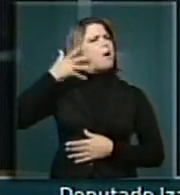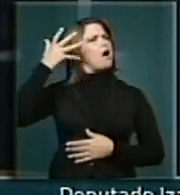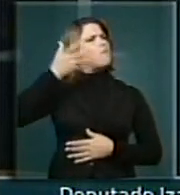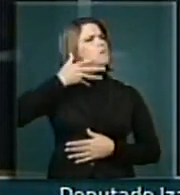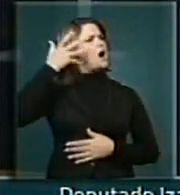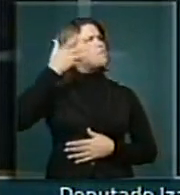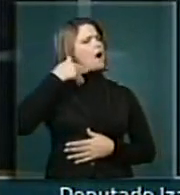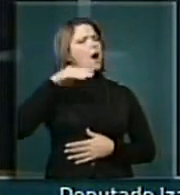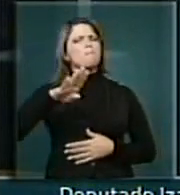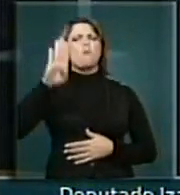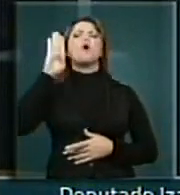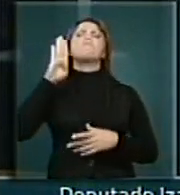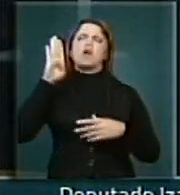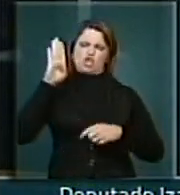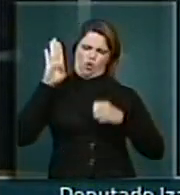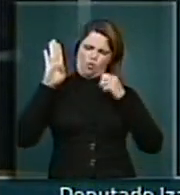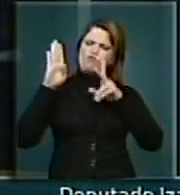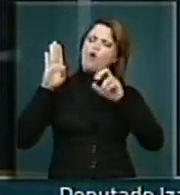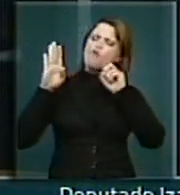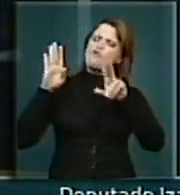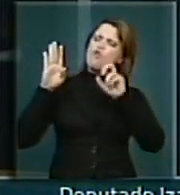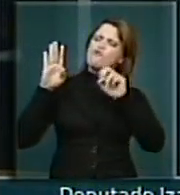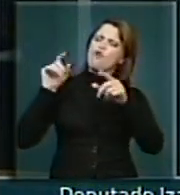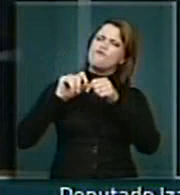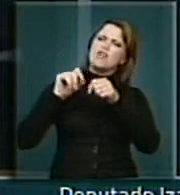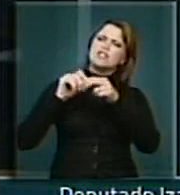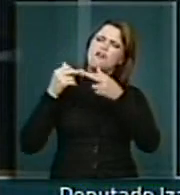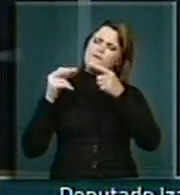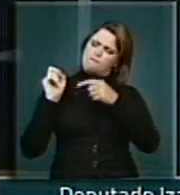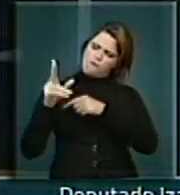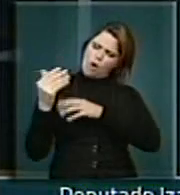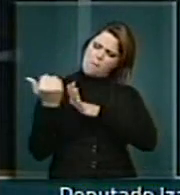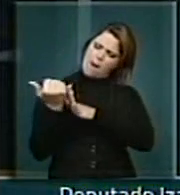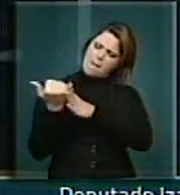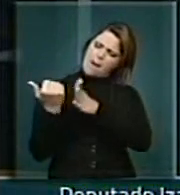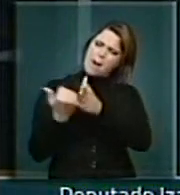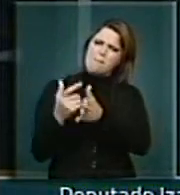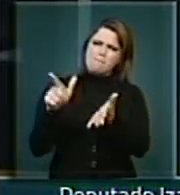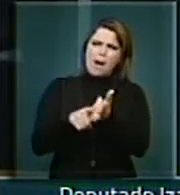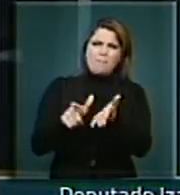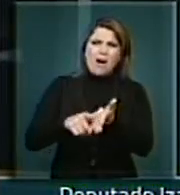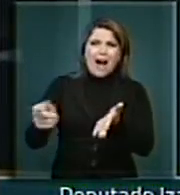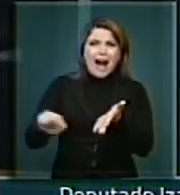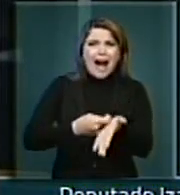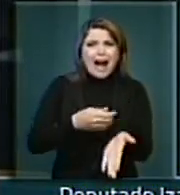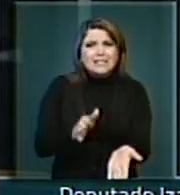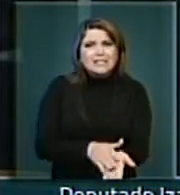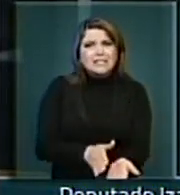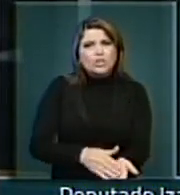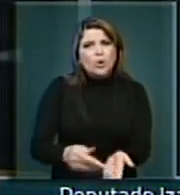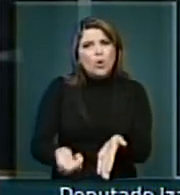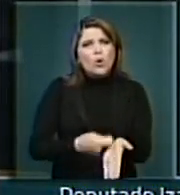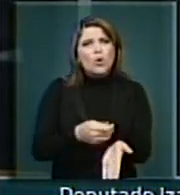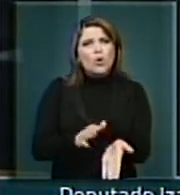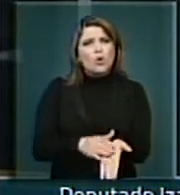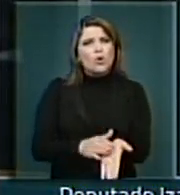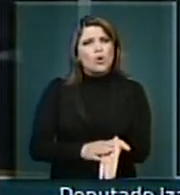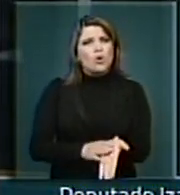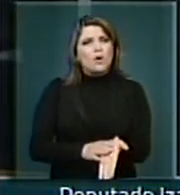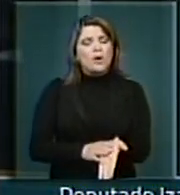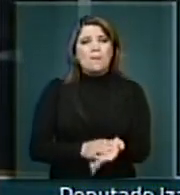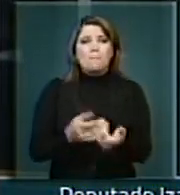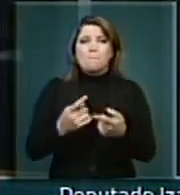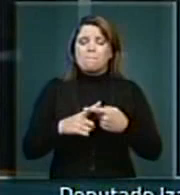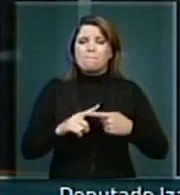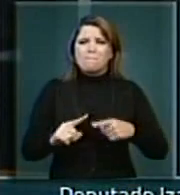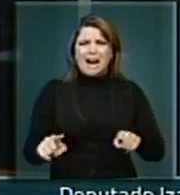ocasiões, prometendo no discurso aquilo que colocaram inclusive no papel e assinaram. E